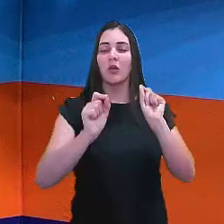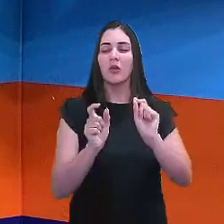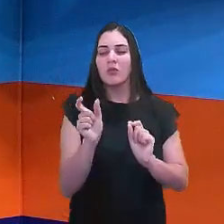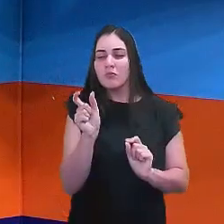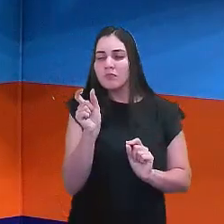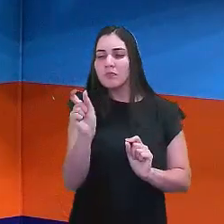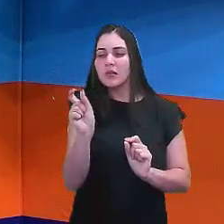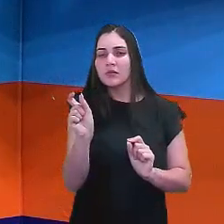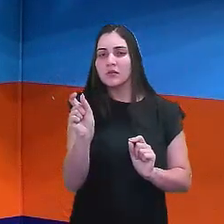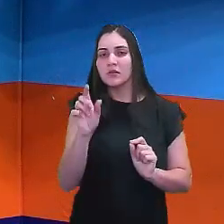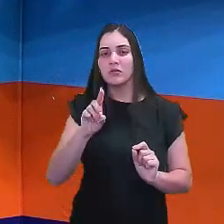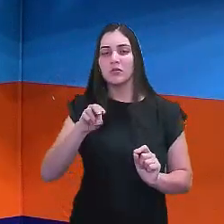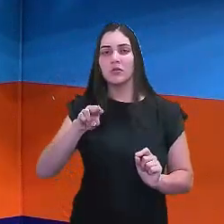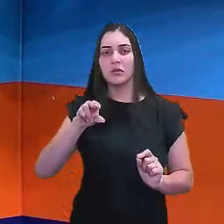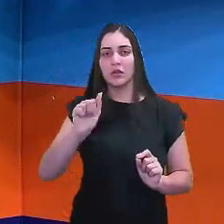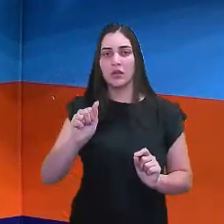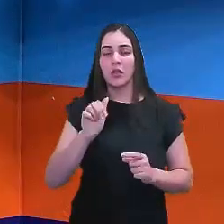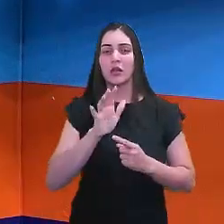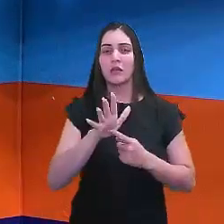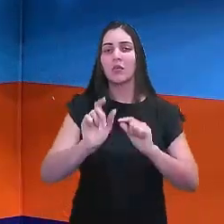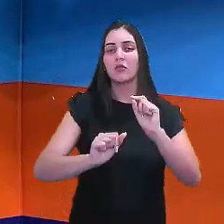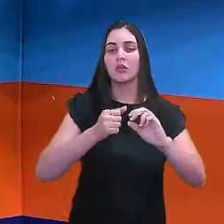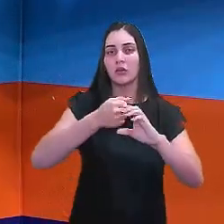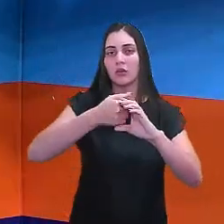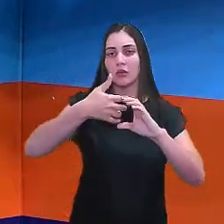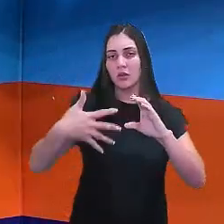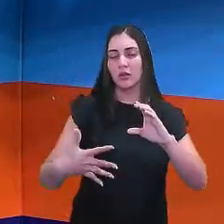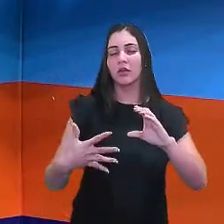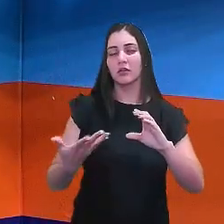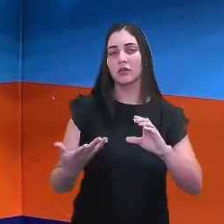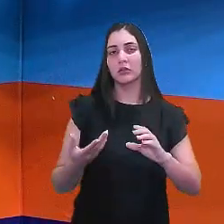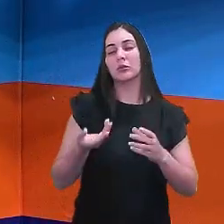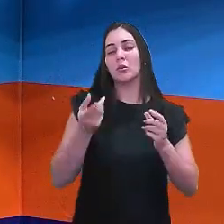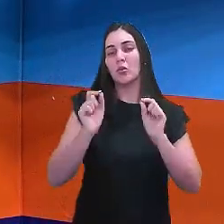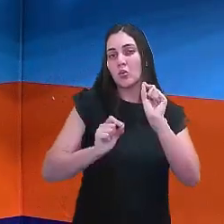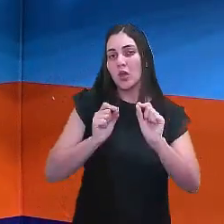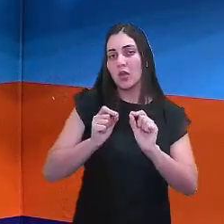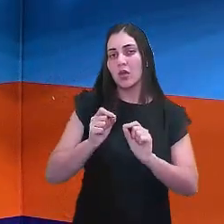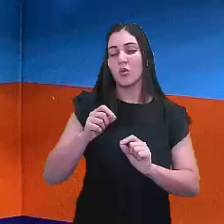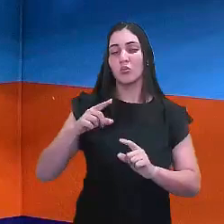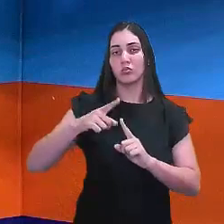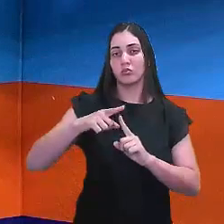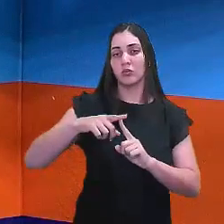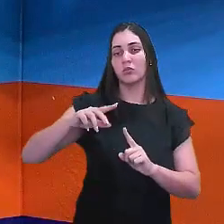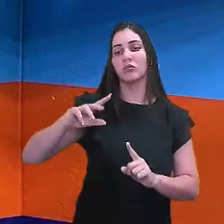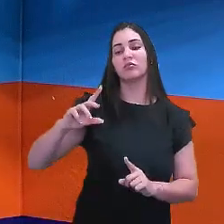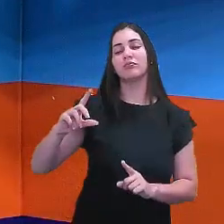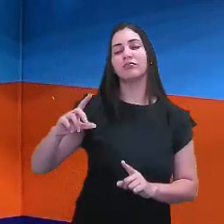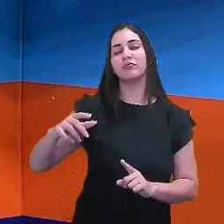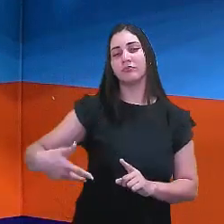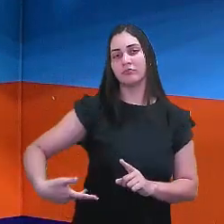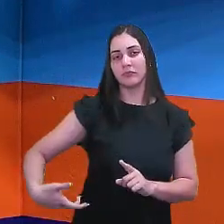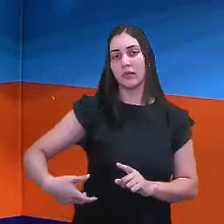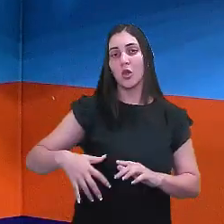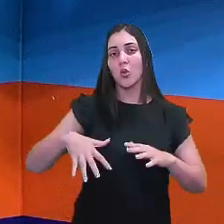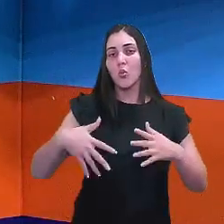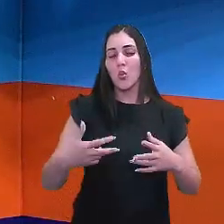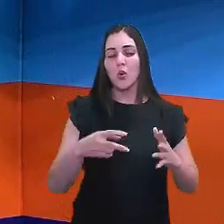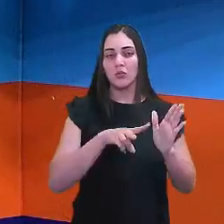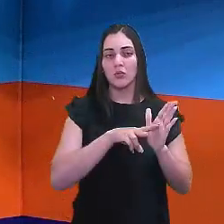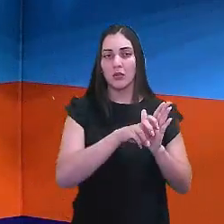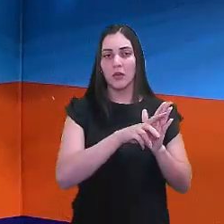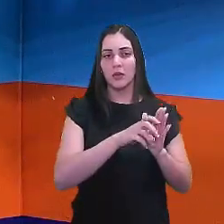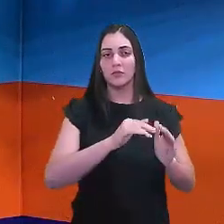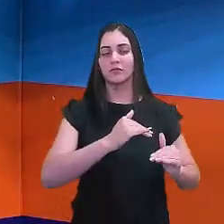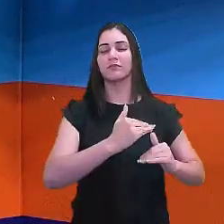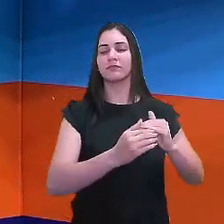uma característica, que expressa uma proteína, que no caso aí o hormônio da insulina. E quando essa bactéria ela vai se reproduzindo, essas bactérias que sofreram esse